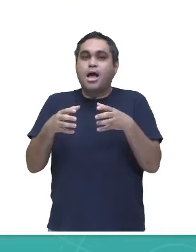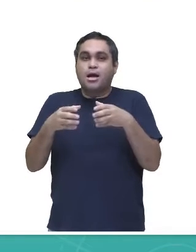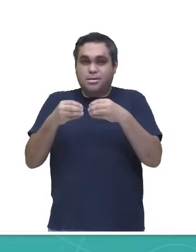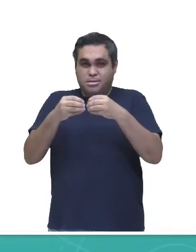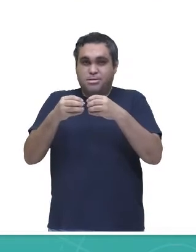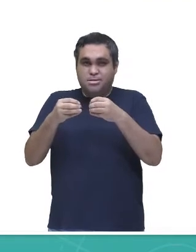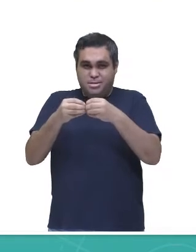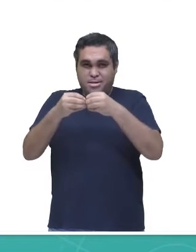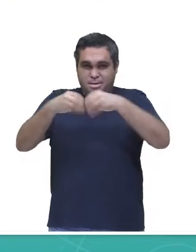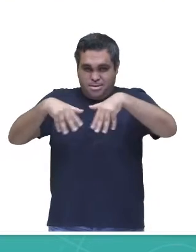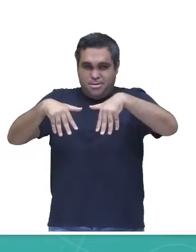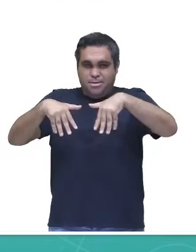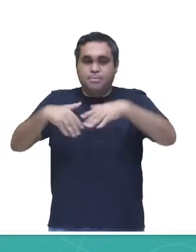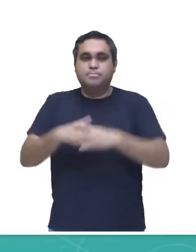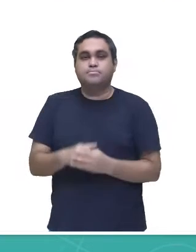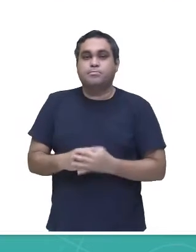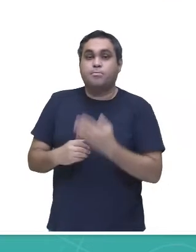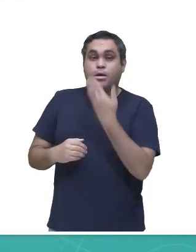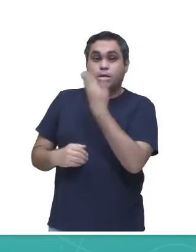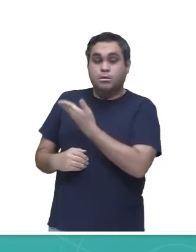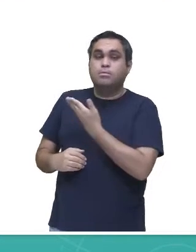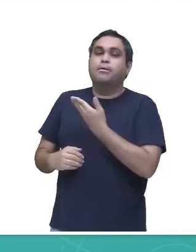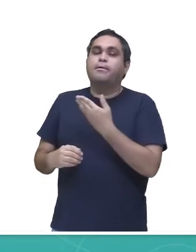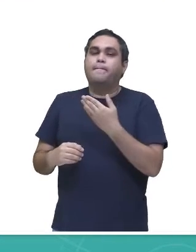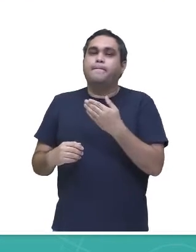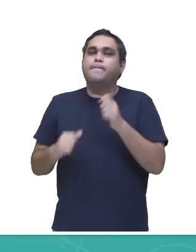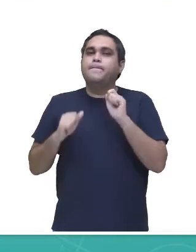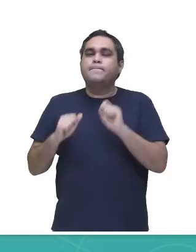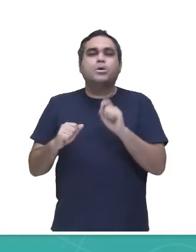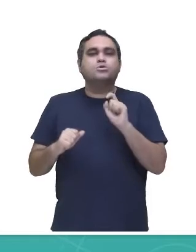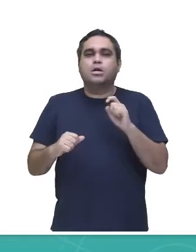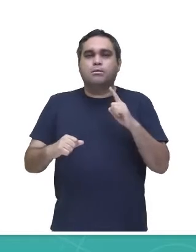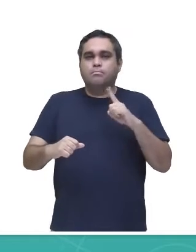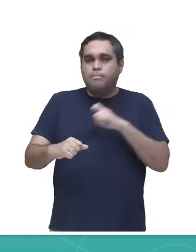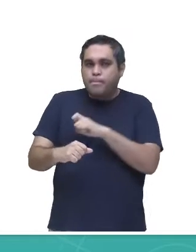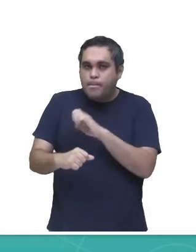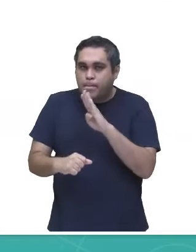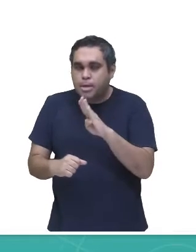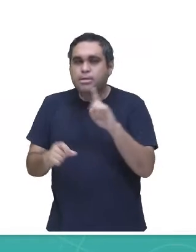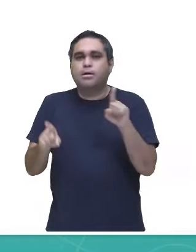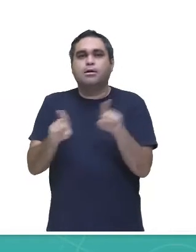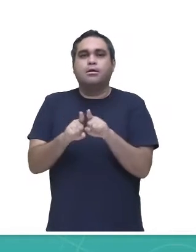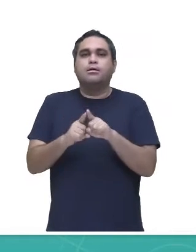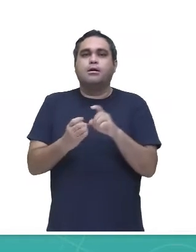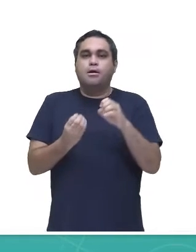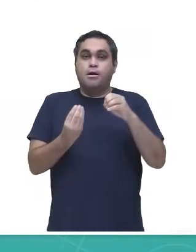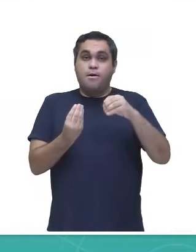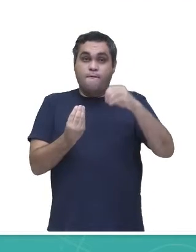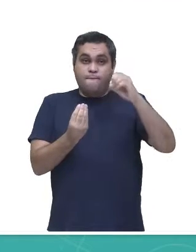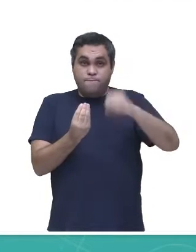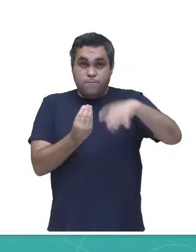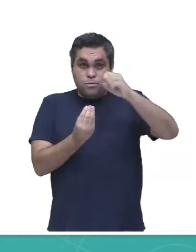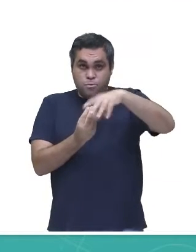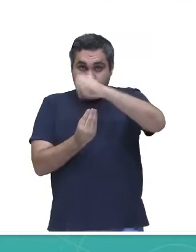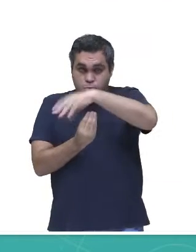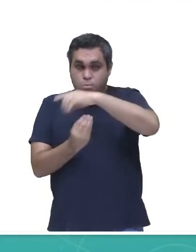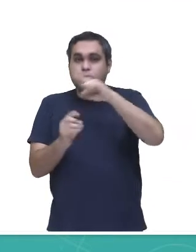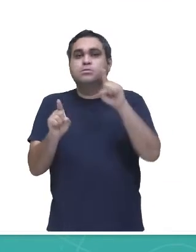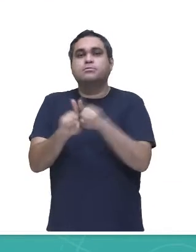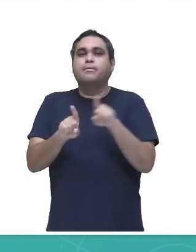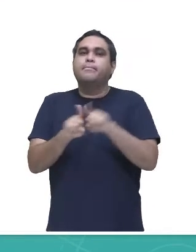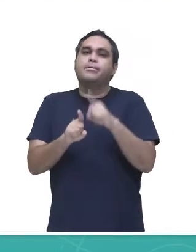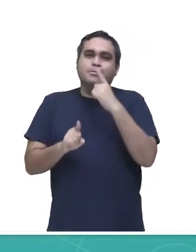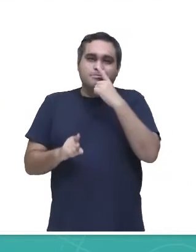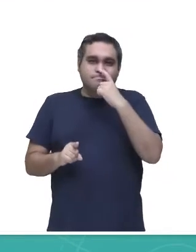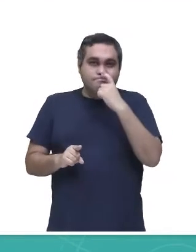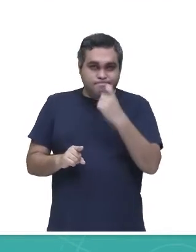pele pode abrigar bactérias, fungos e causar odor, né? Então a gente tem aí na imagem